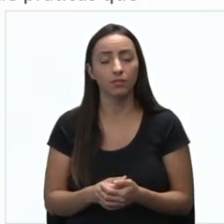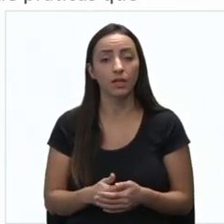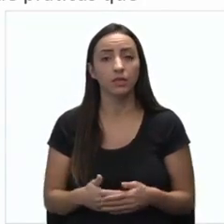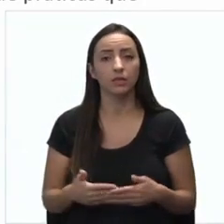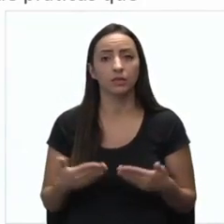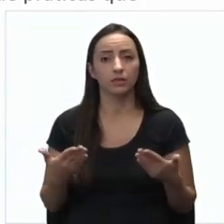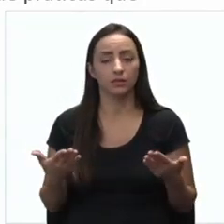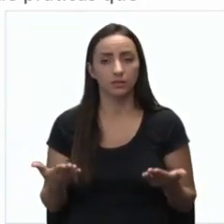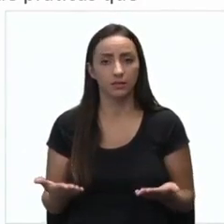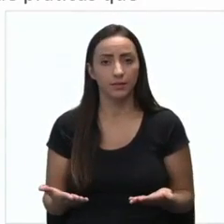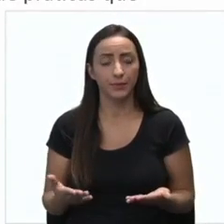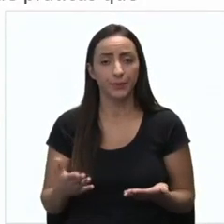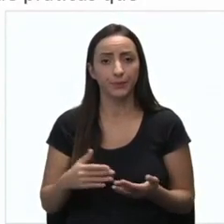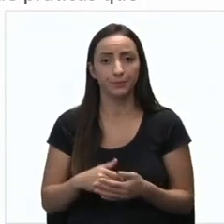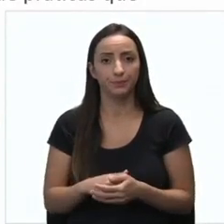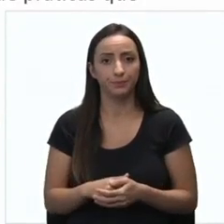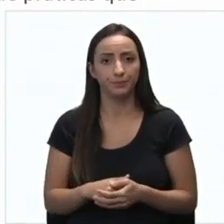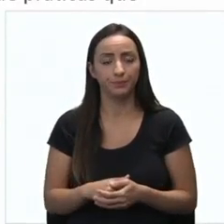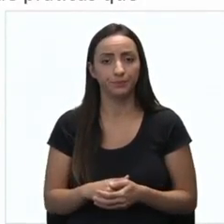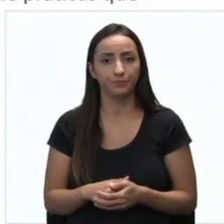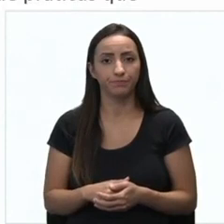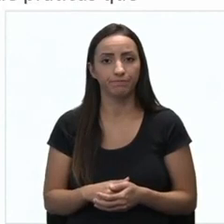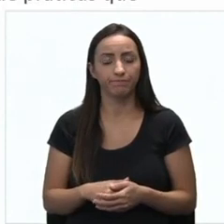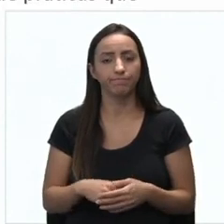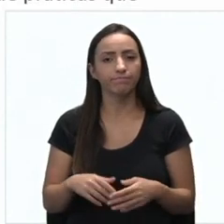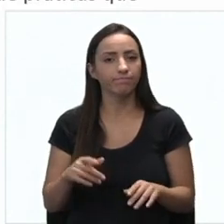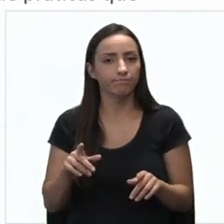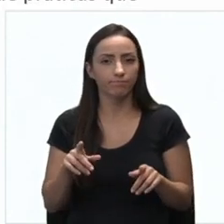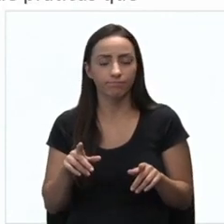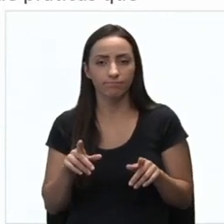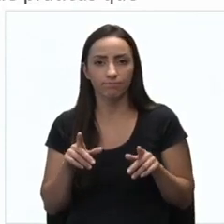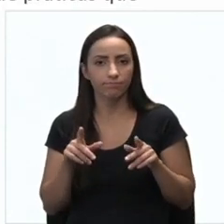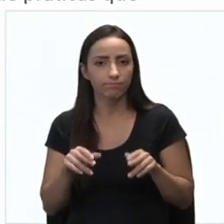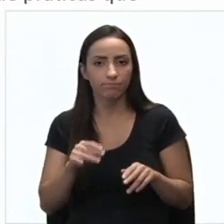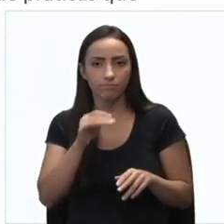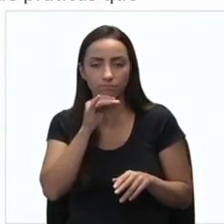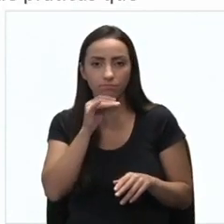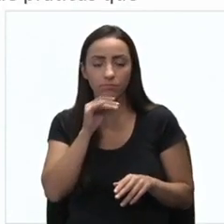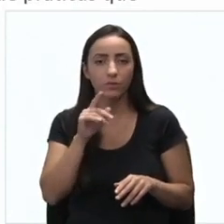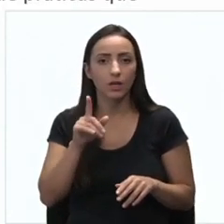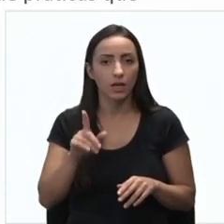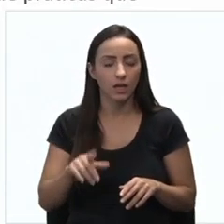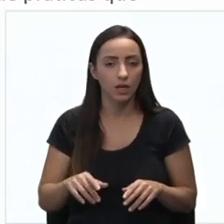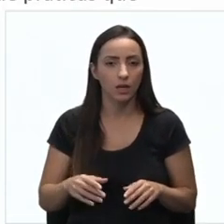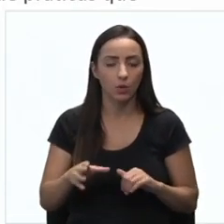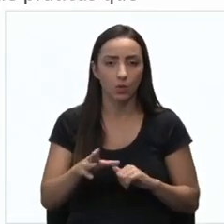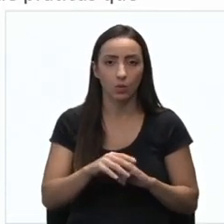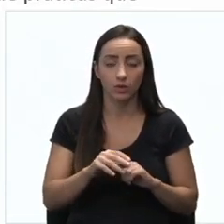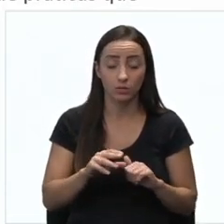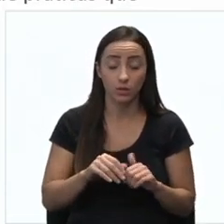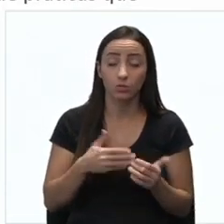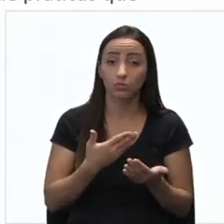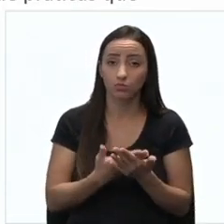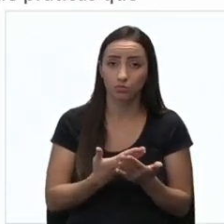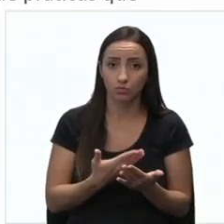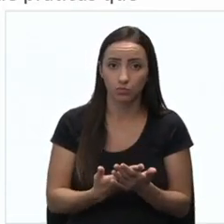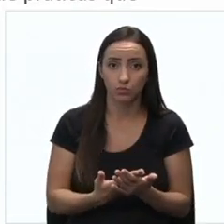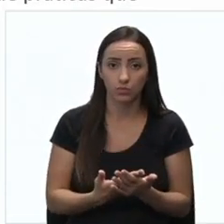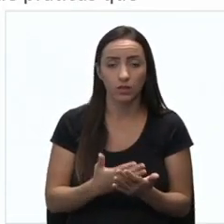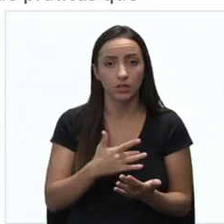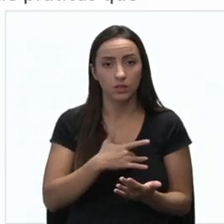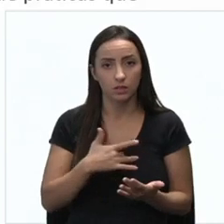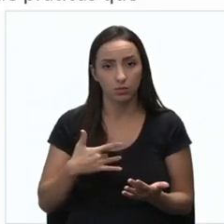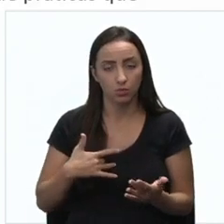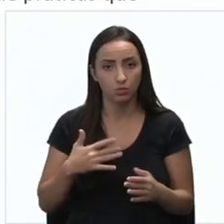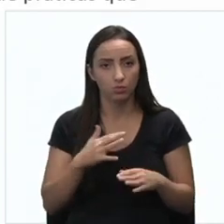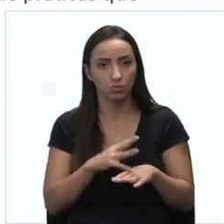sanitário. Então, ao mesmo tempo, ela é um campo de conhecimento que estuda o fenômeno